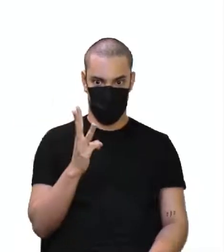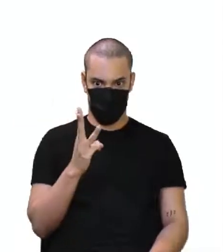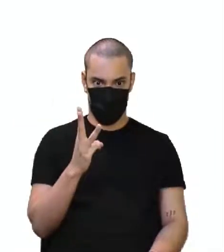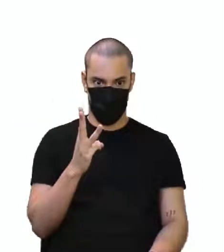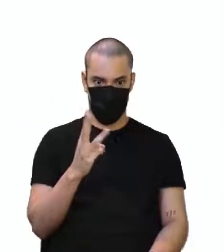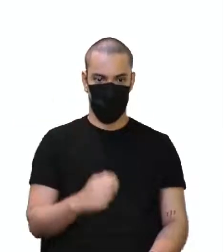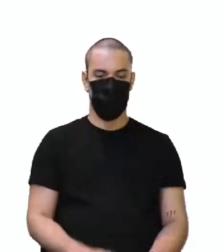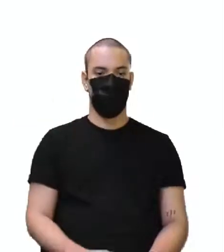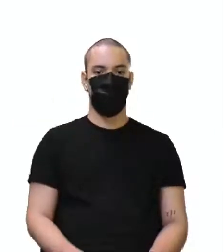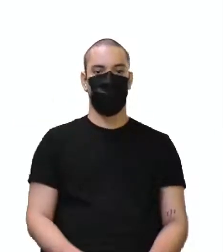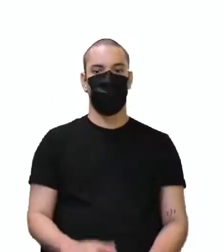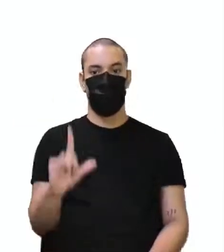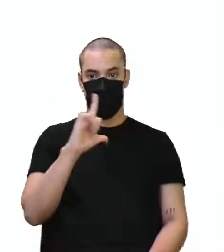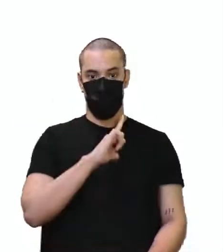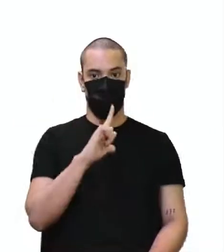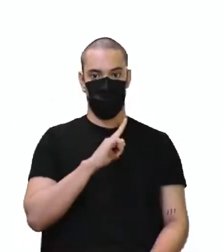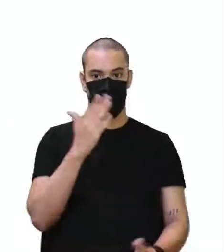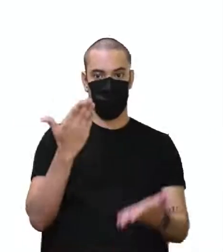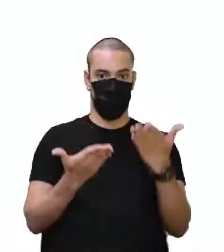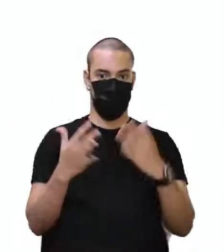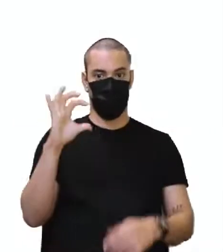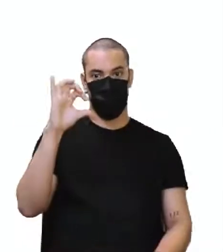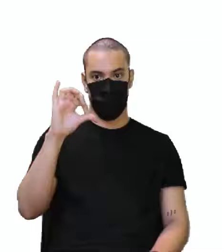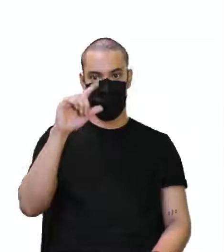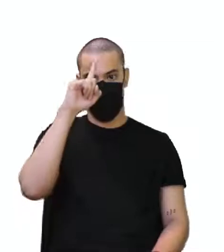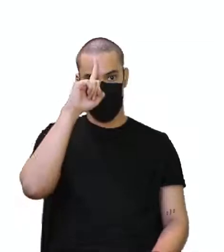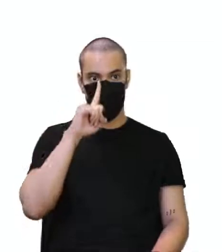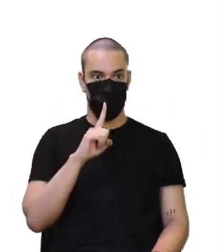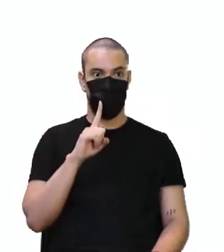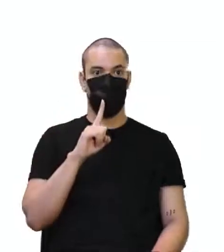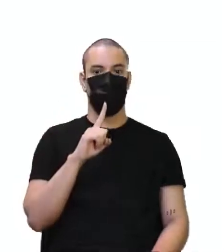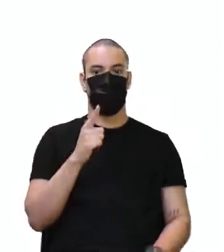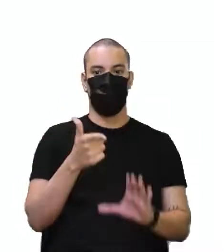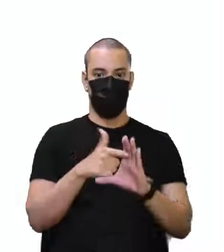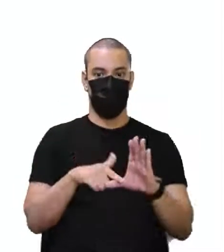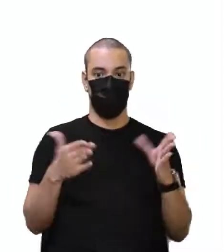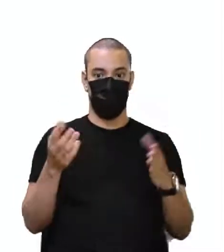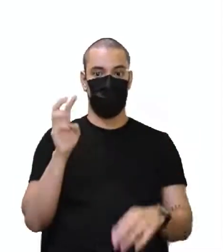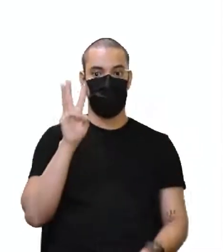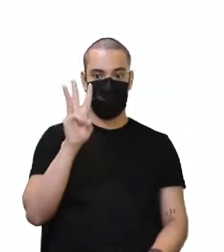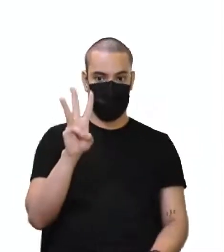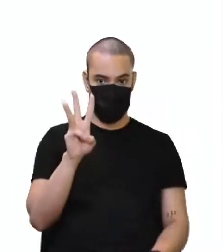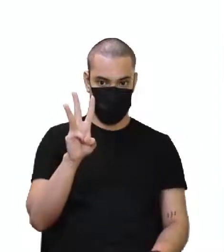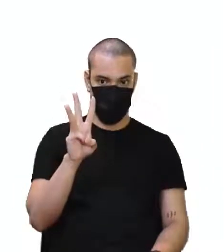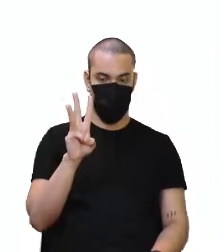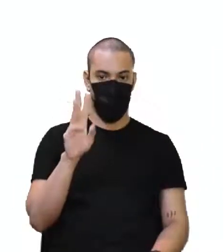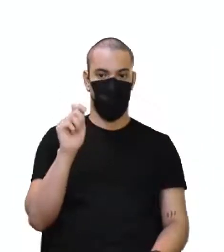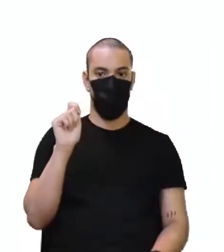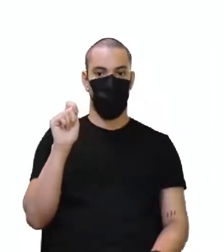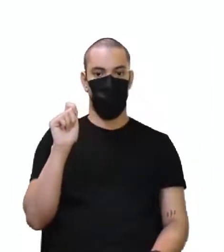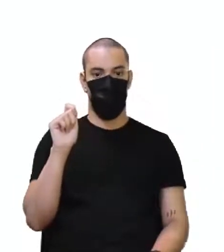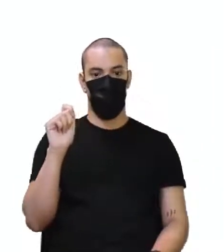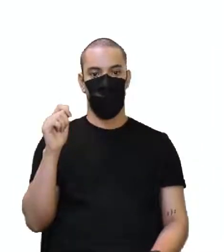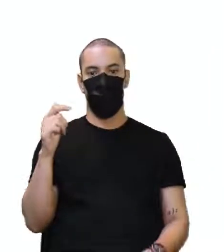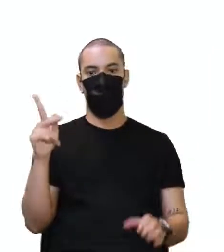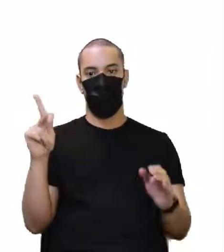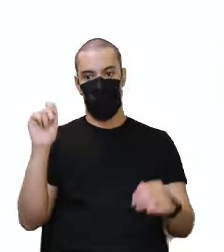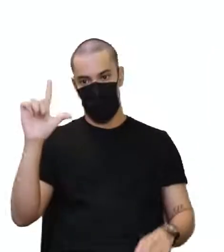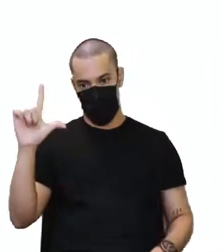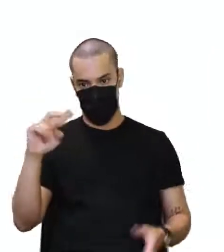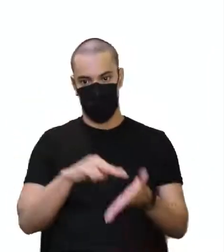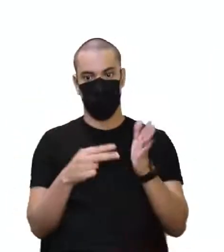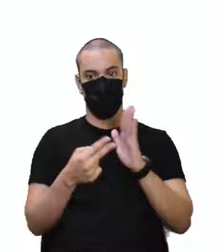Ok, gente? Então, eu tenho a proporção de 9 amarela lisa, agora 3 amarelas com a textura